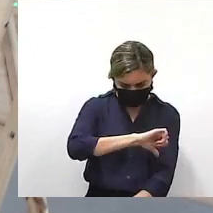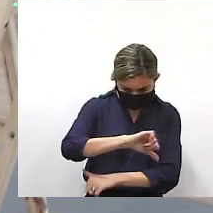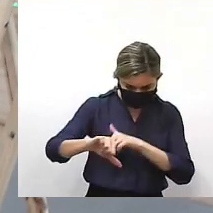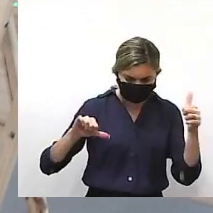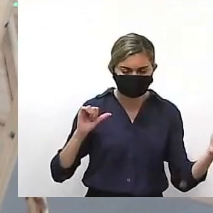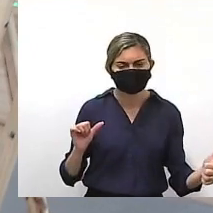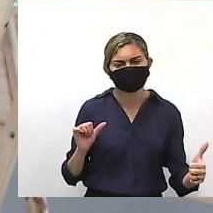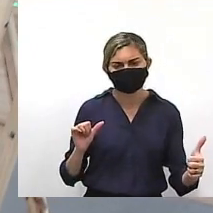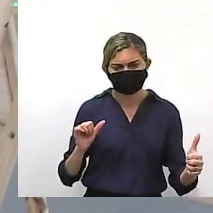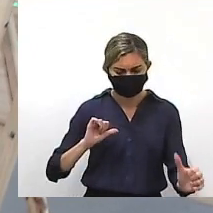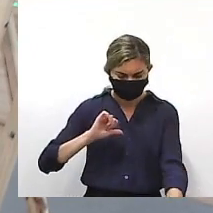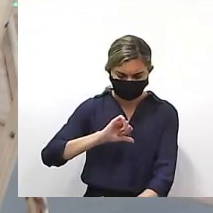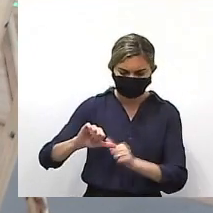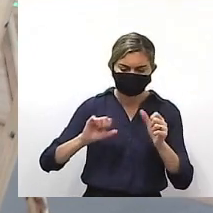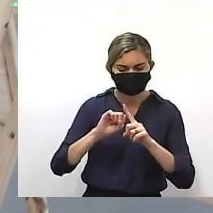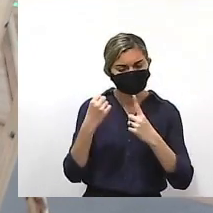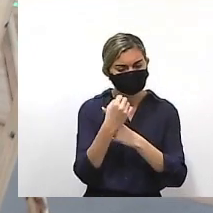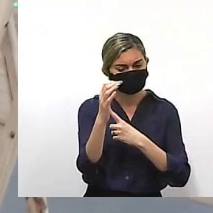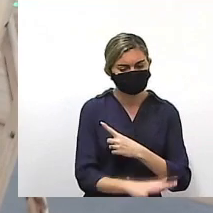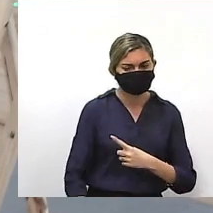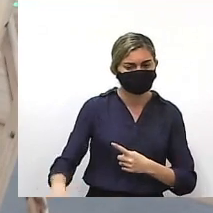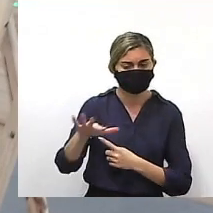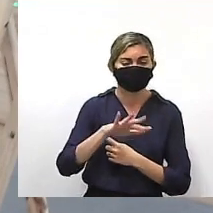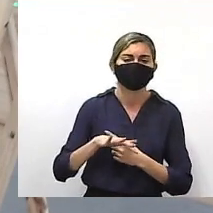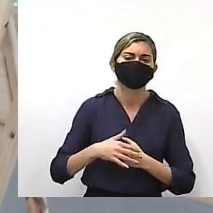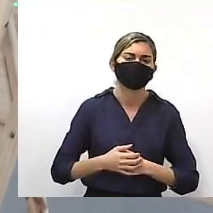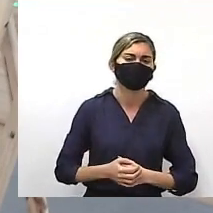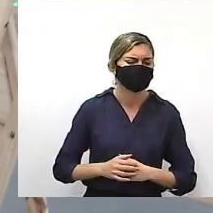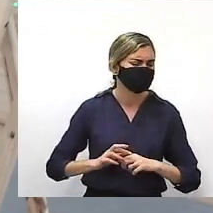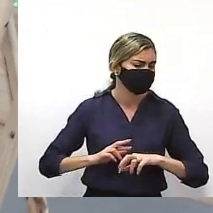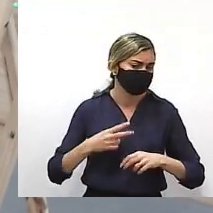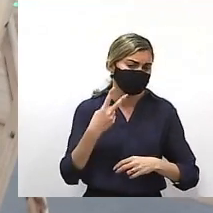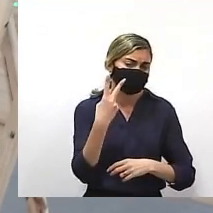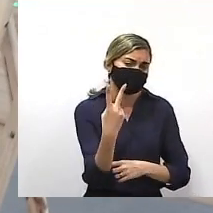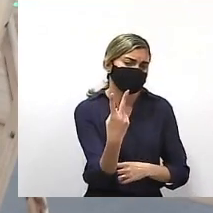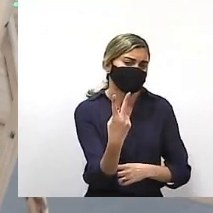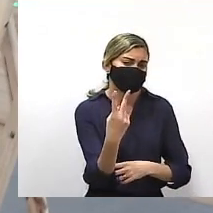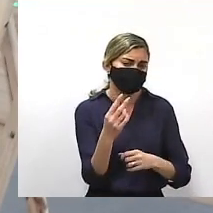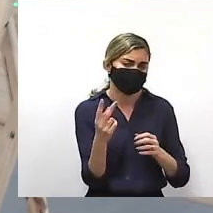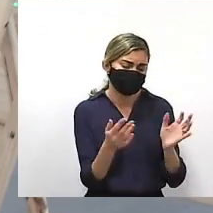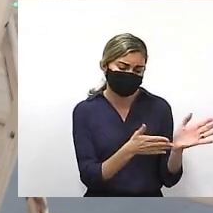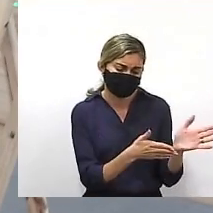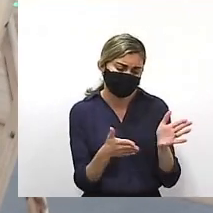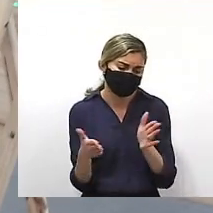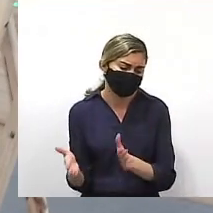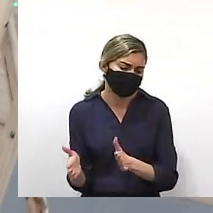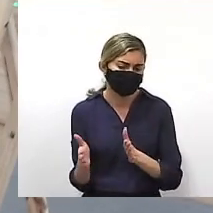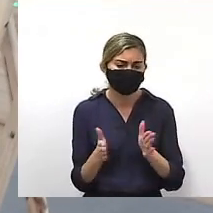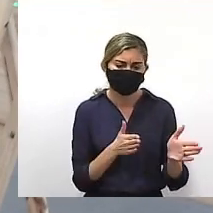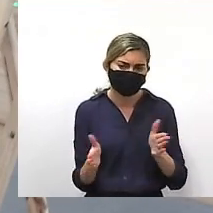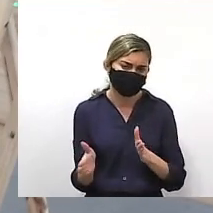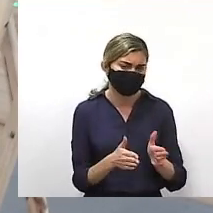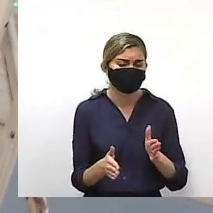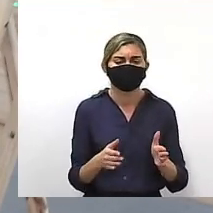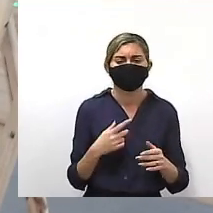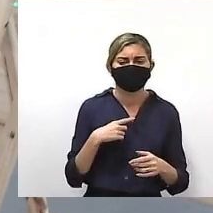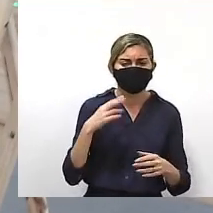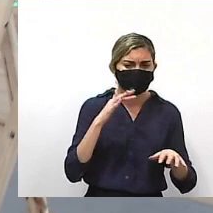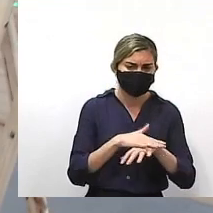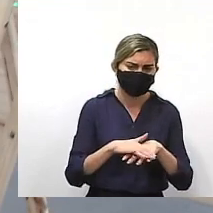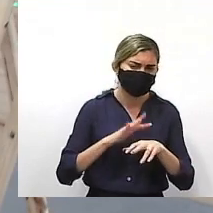mudança e sobre transformação social. Foram 2 bimestres conversando sobre a